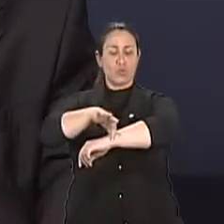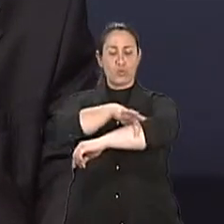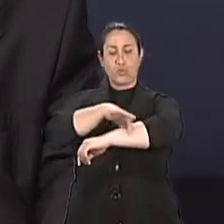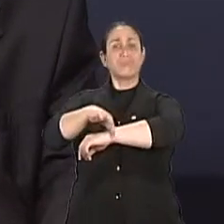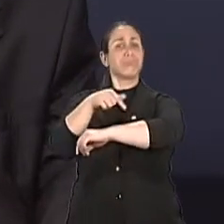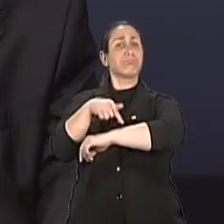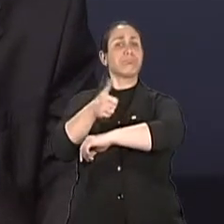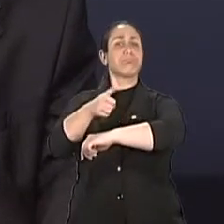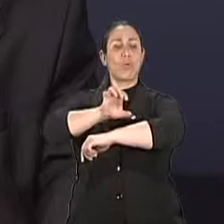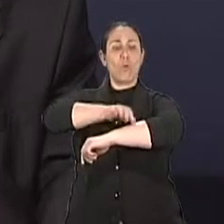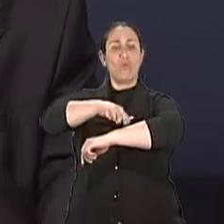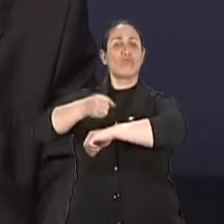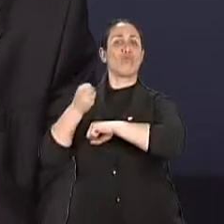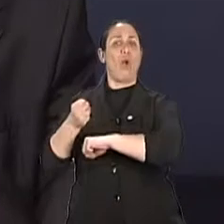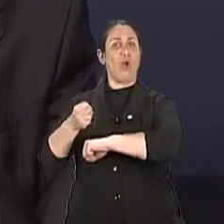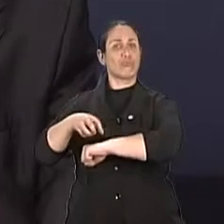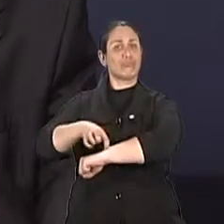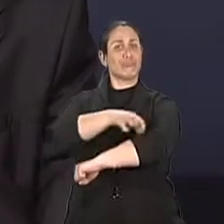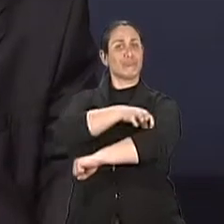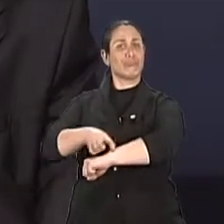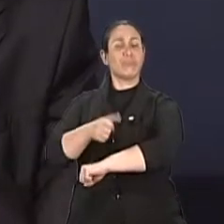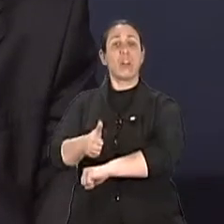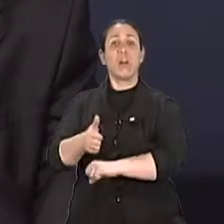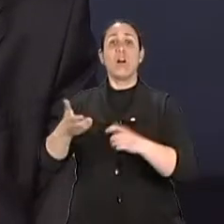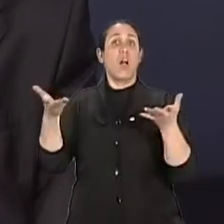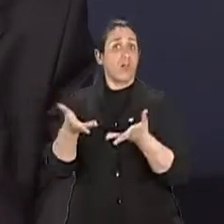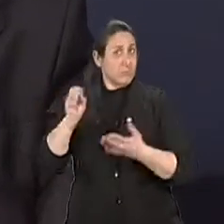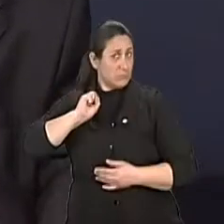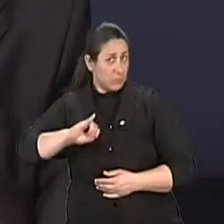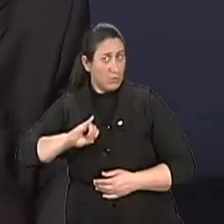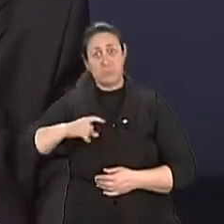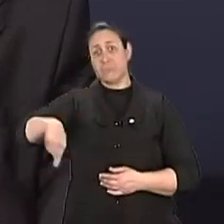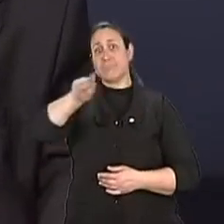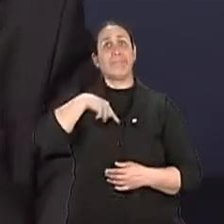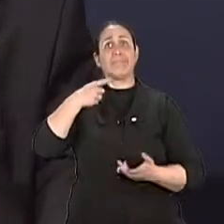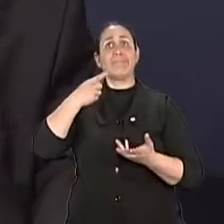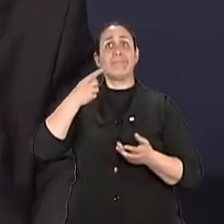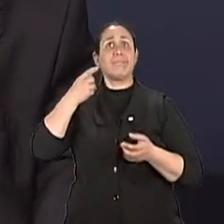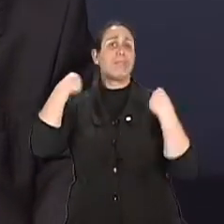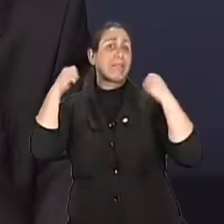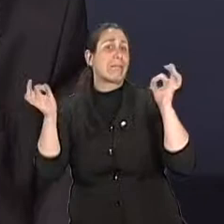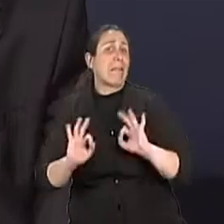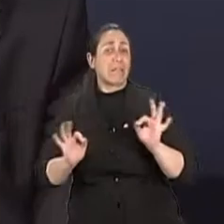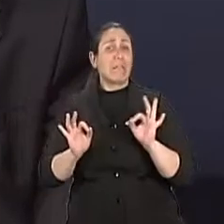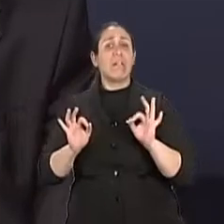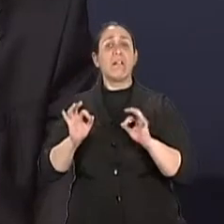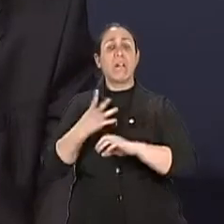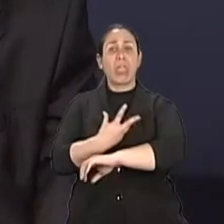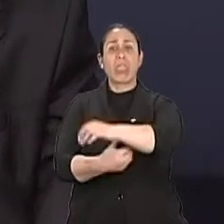precisa de estímulo no momento que a natureza vai ajudar a responder. Uhum. Então, assim, depois que a osteoporose